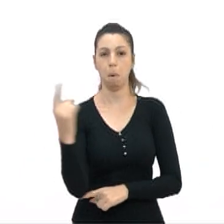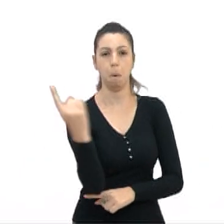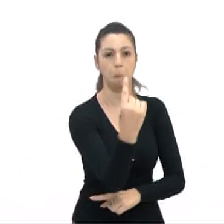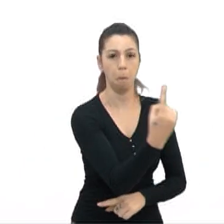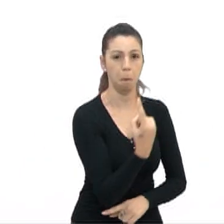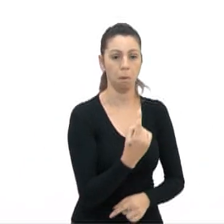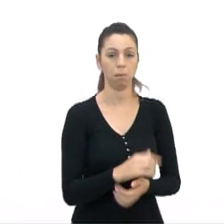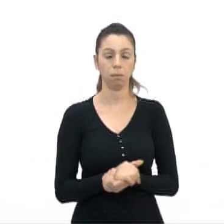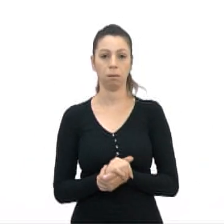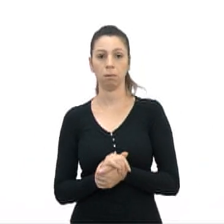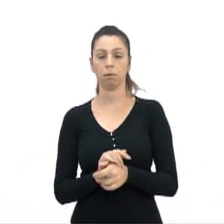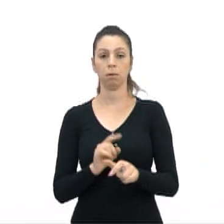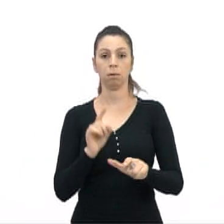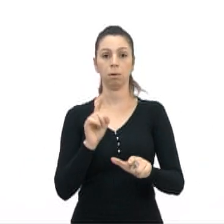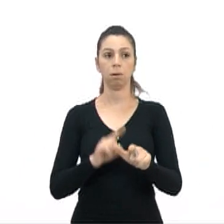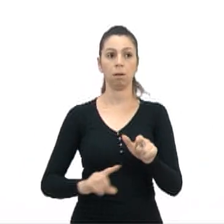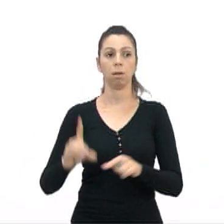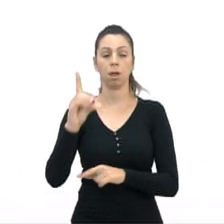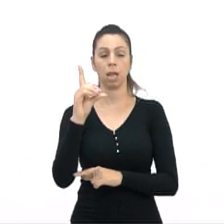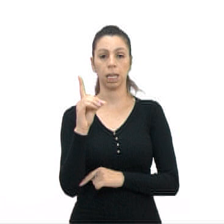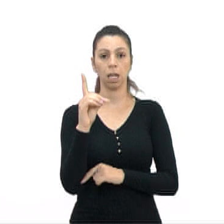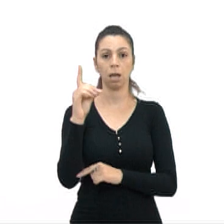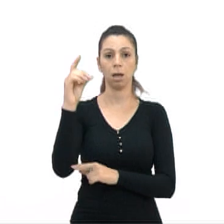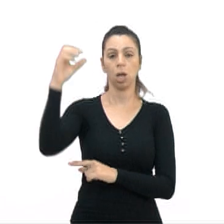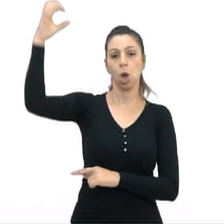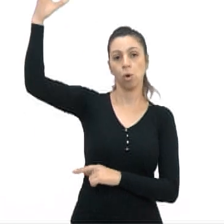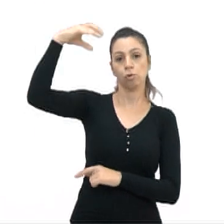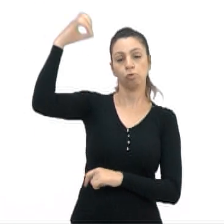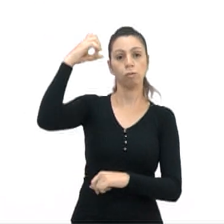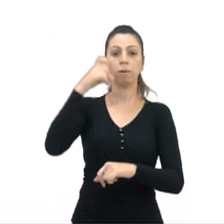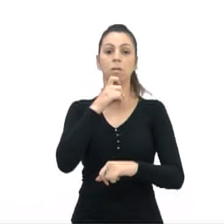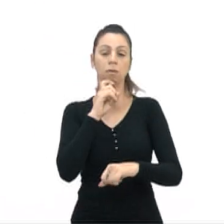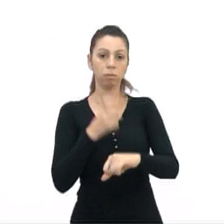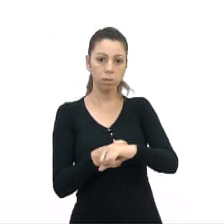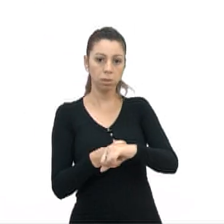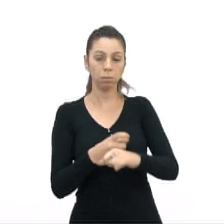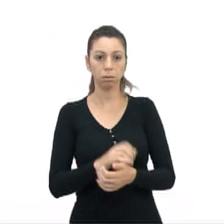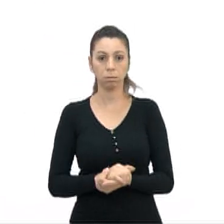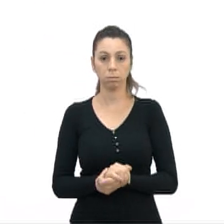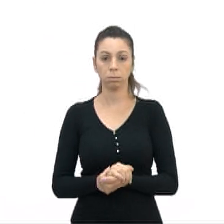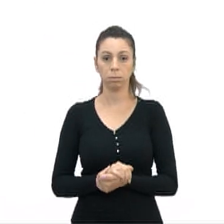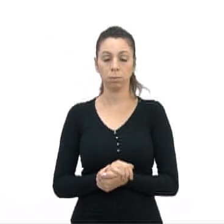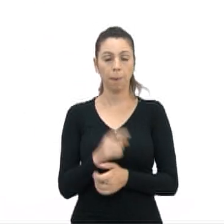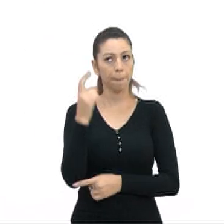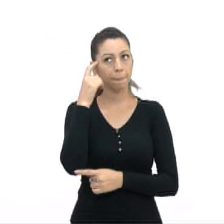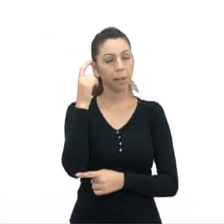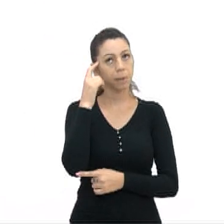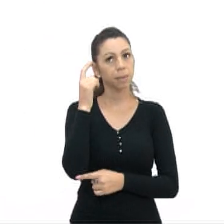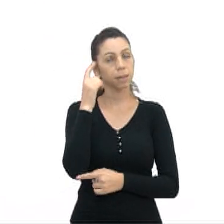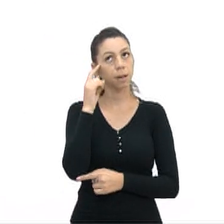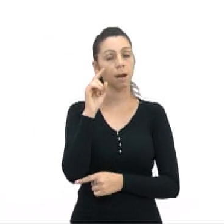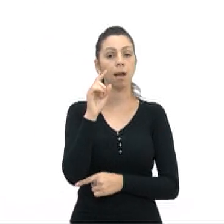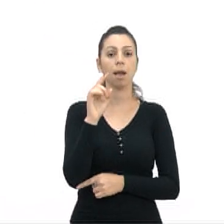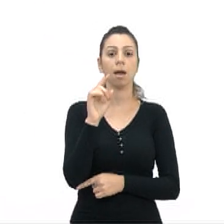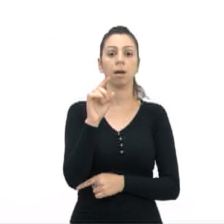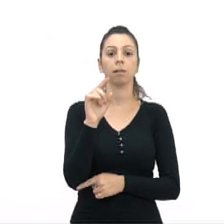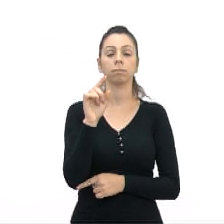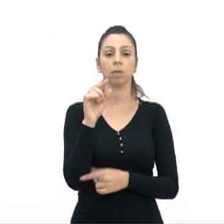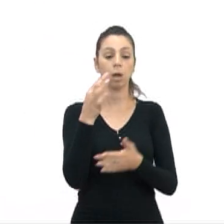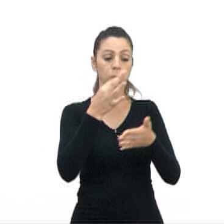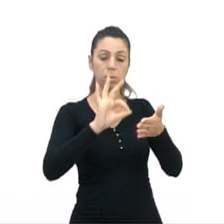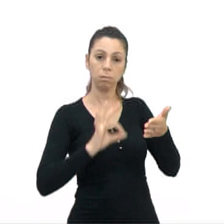D, o granizo. Pensa lá e marque a opção que é a consequência dos movimentos das